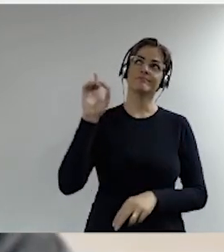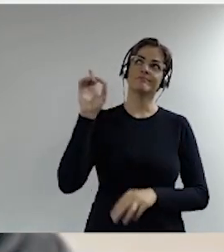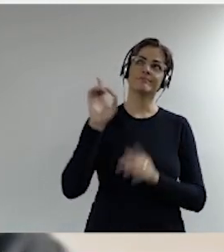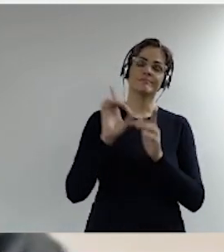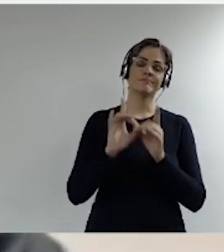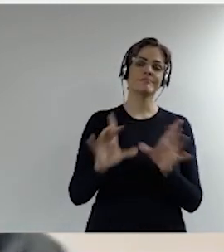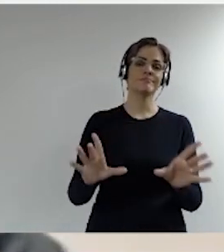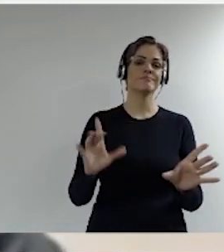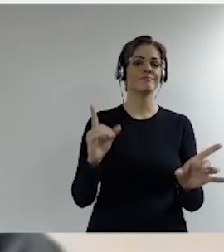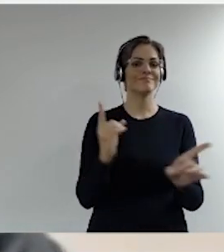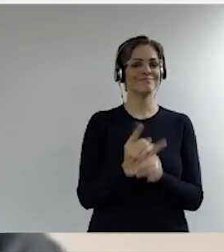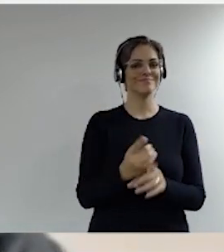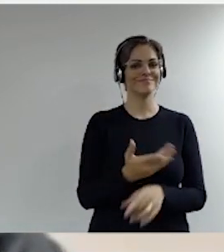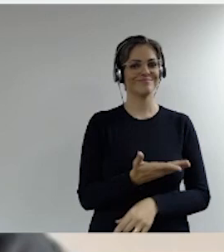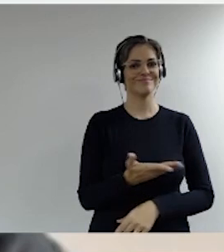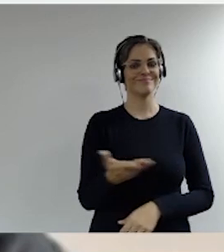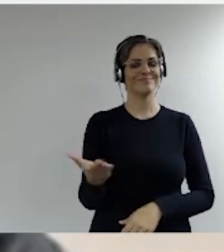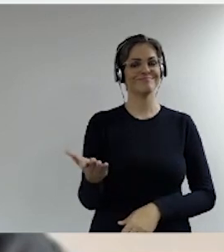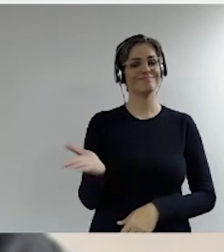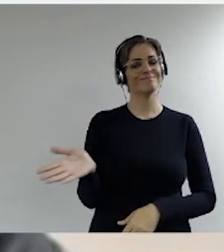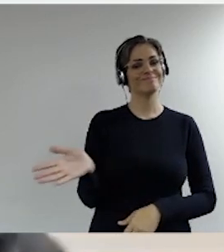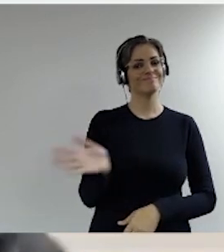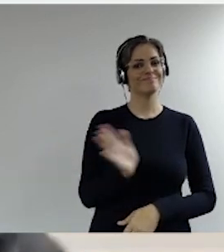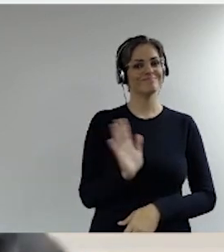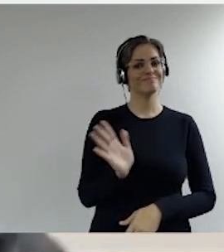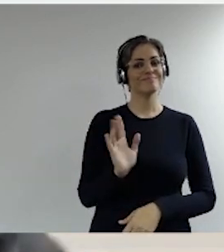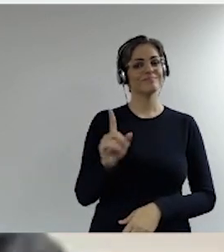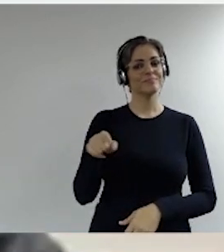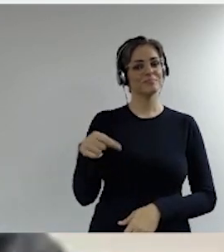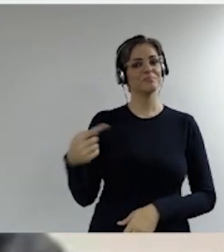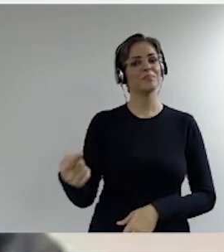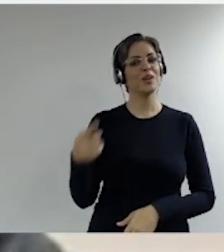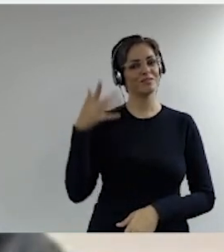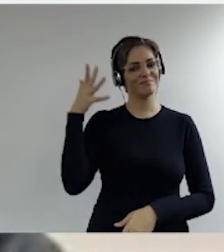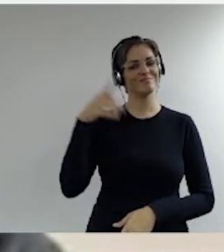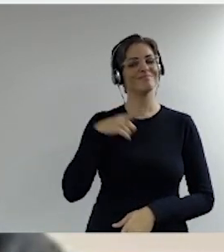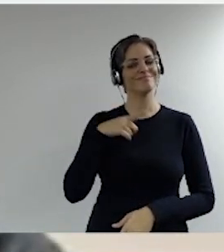E eu vou encerrando, partindo para o próximo painel. Muito obrigado a todos.